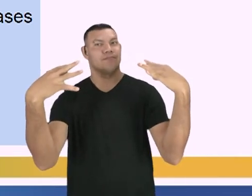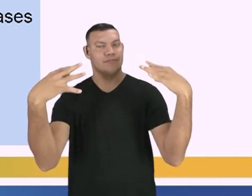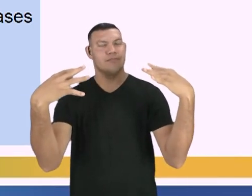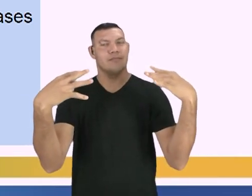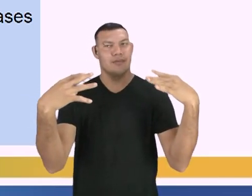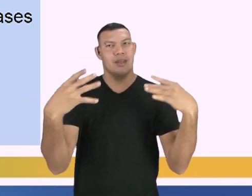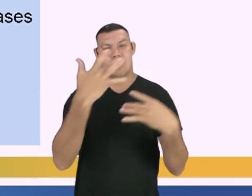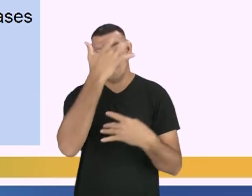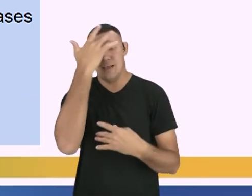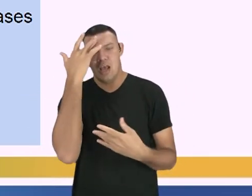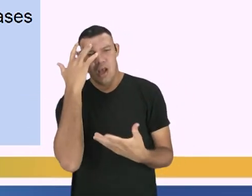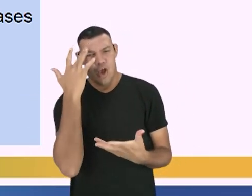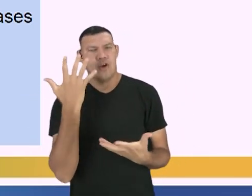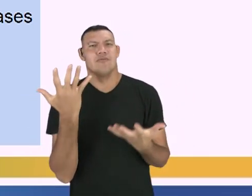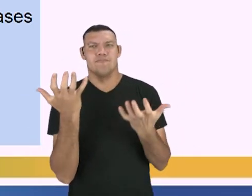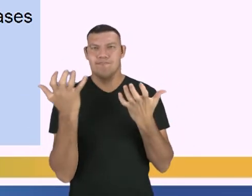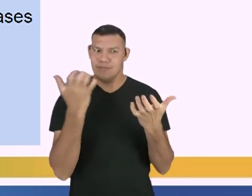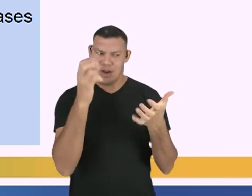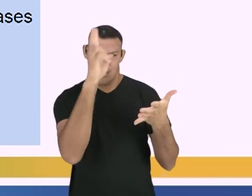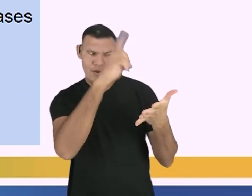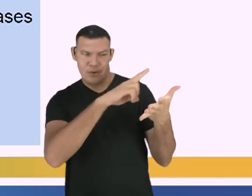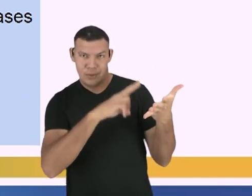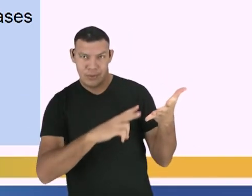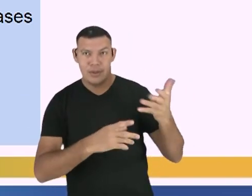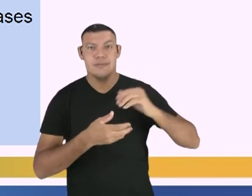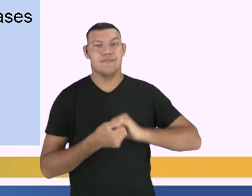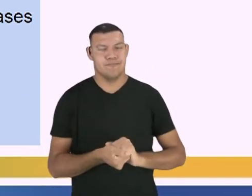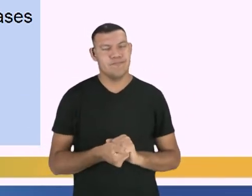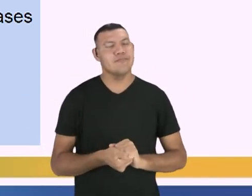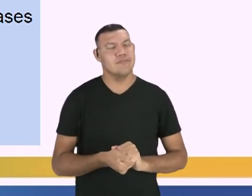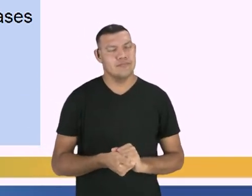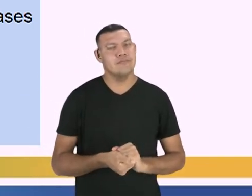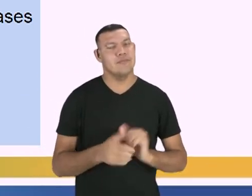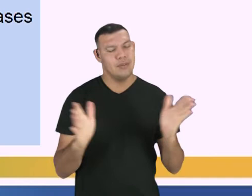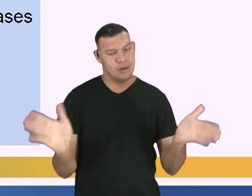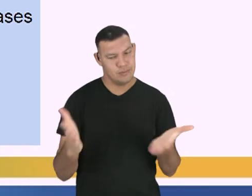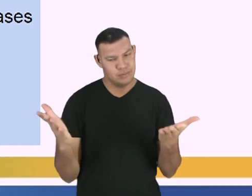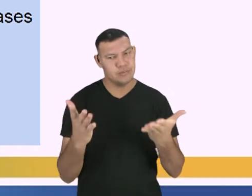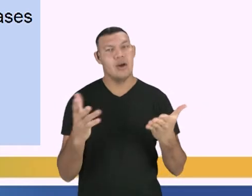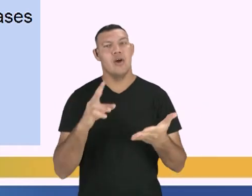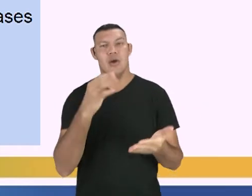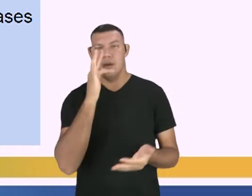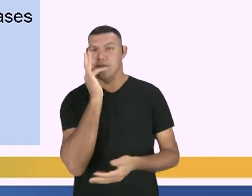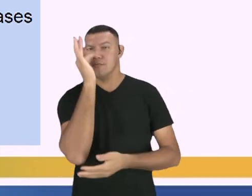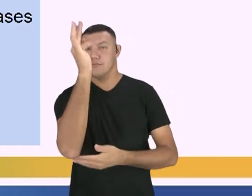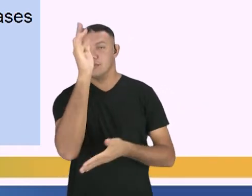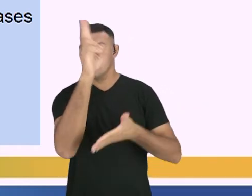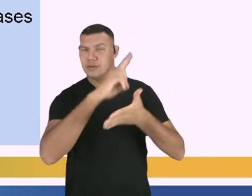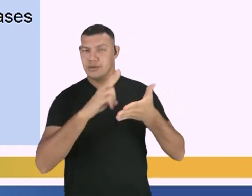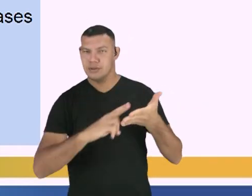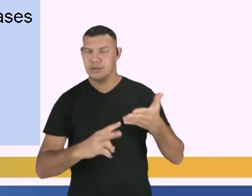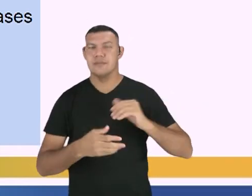trazer leitores, vai atrair futuros leitores para a crônica de vocês.